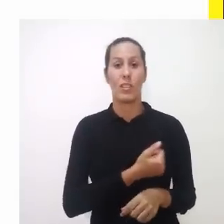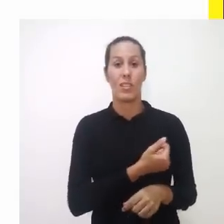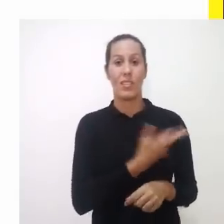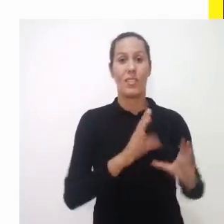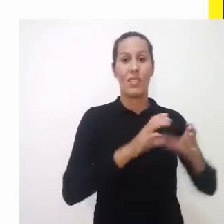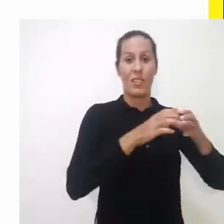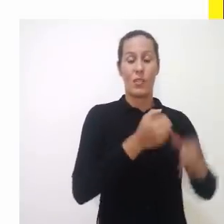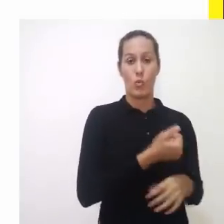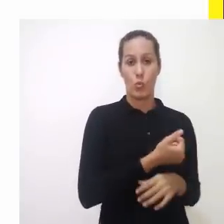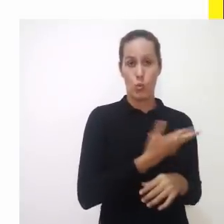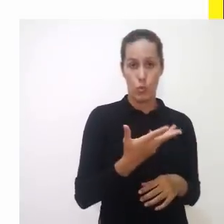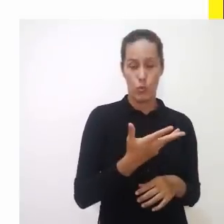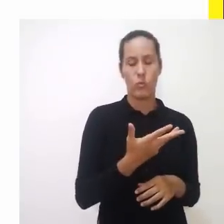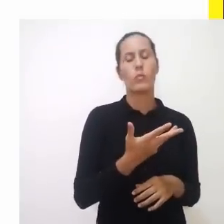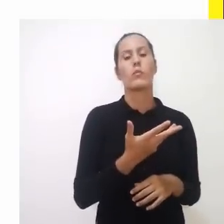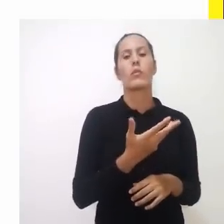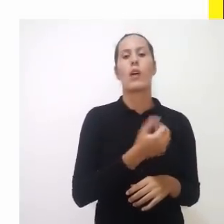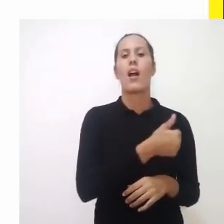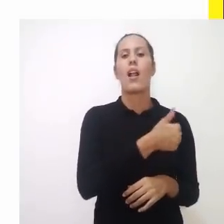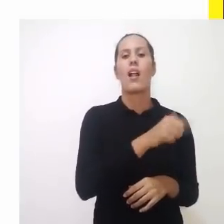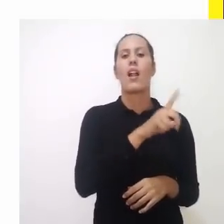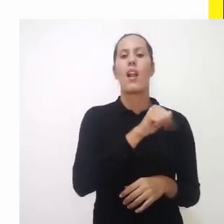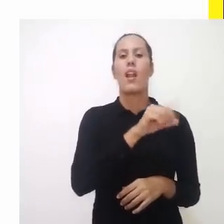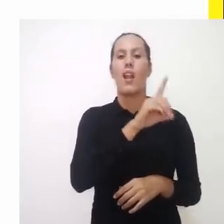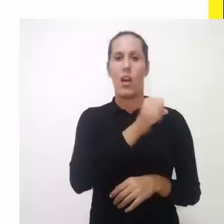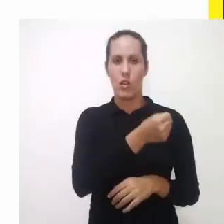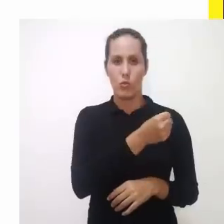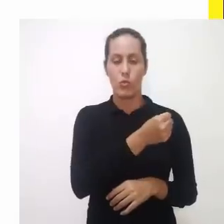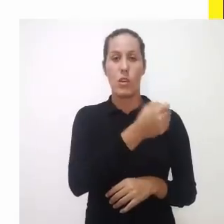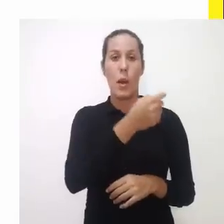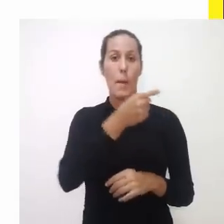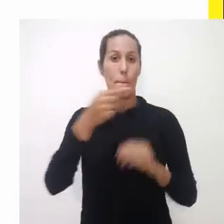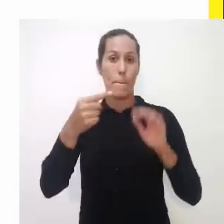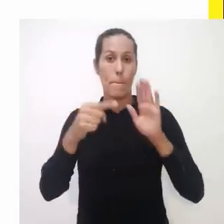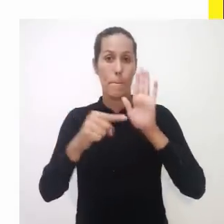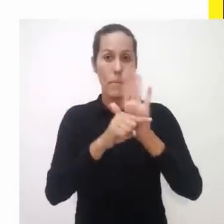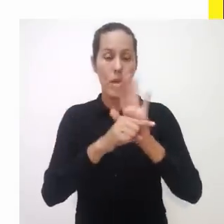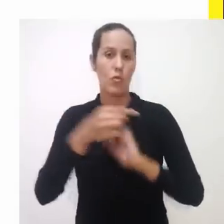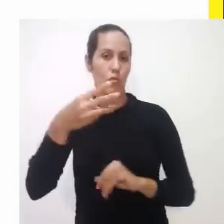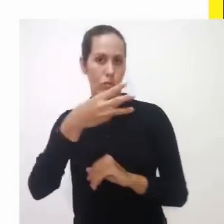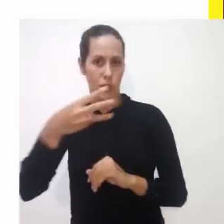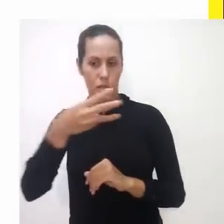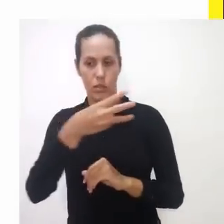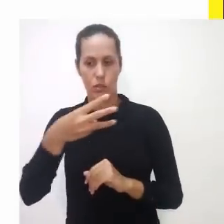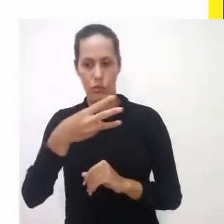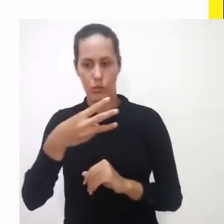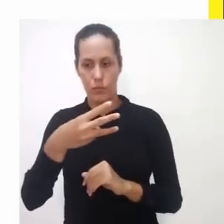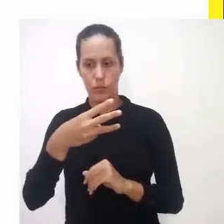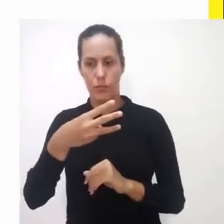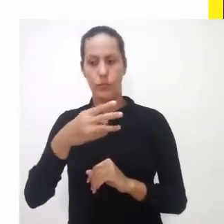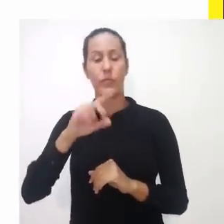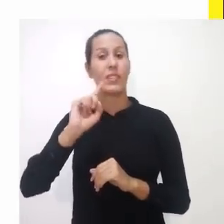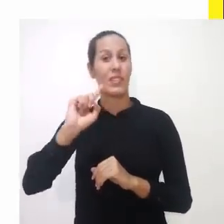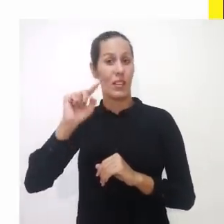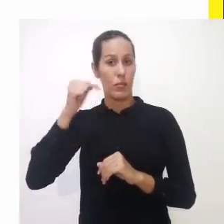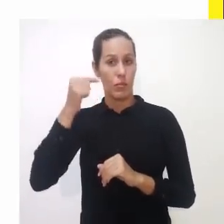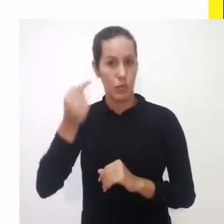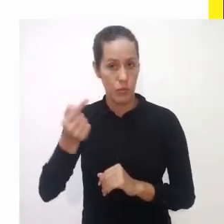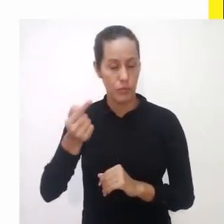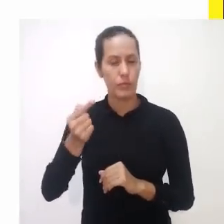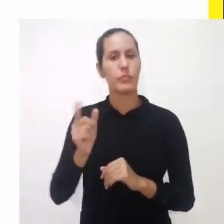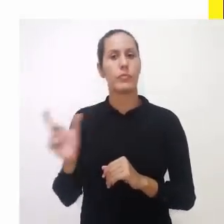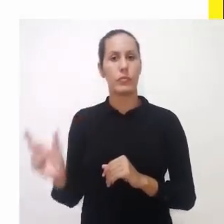ó, o número de lados menos 3 vai formar as diagonais do polígono. Então você vai pegar o número de lados menos 3, vai pegar multiplicado pelo